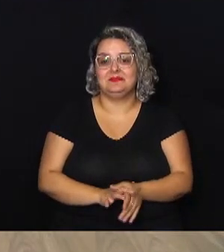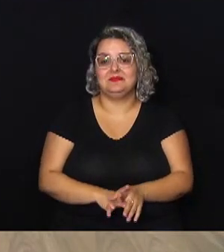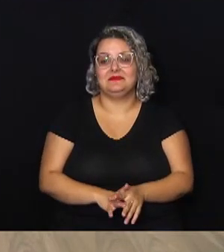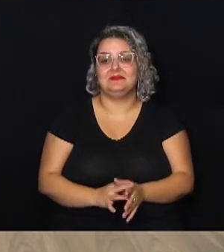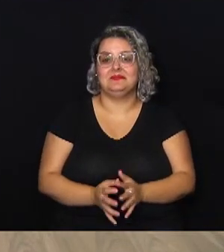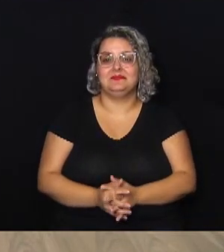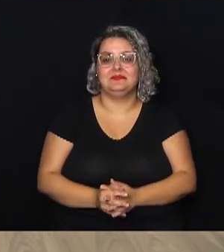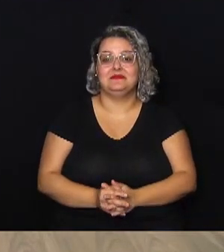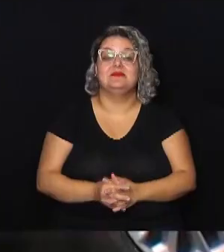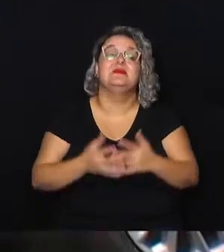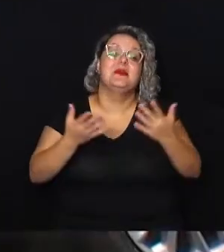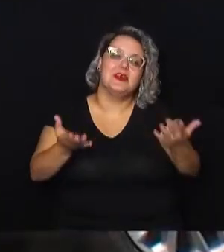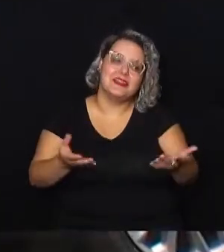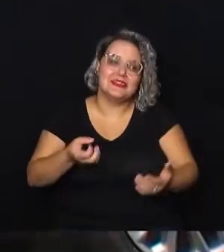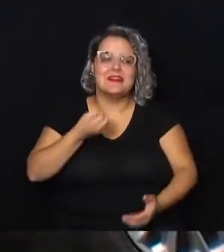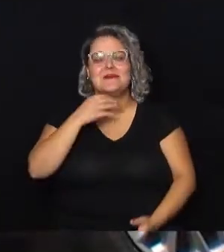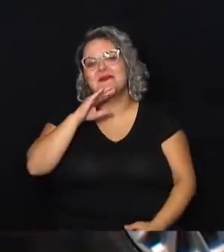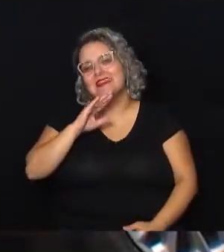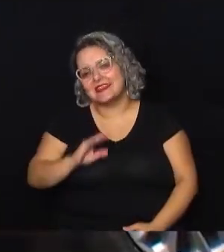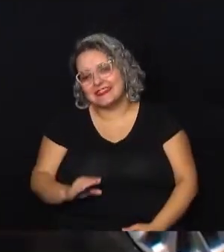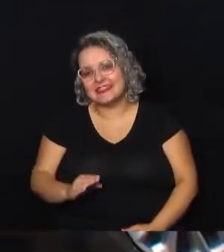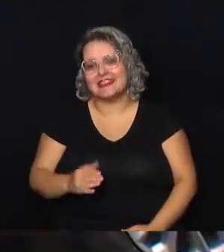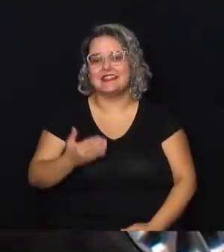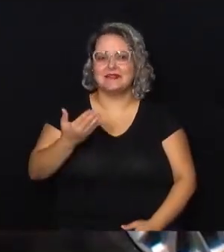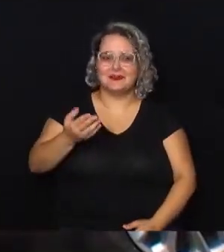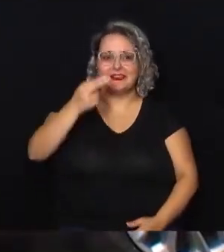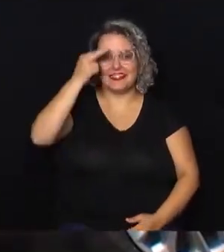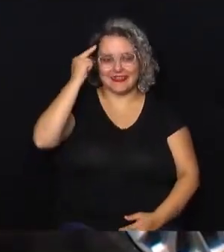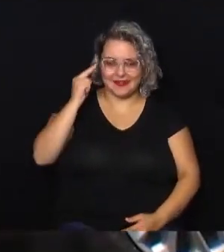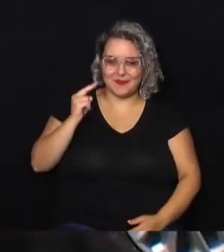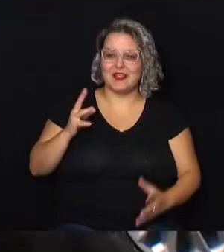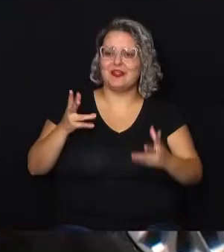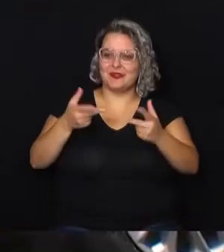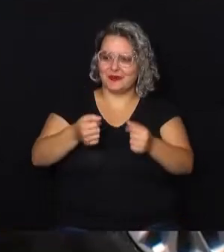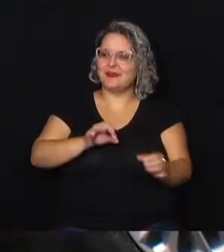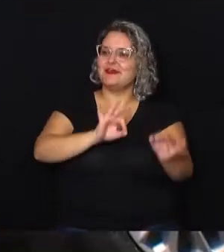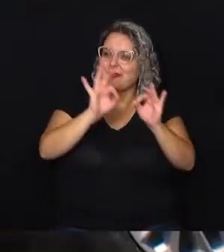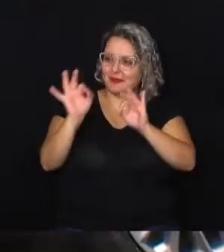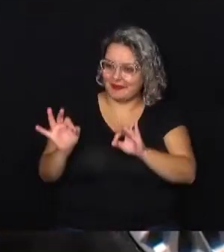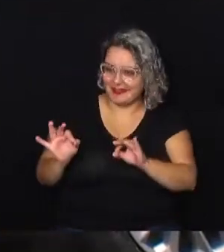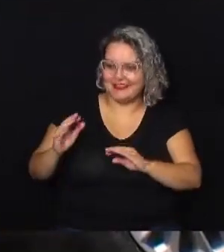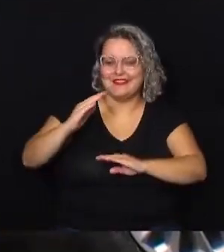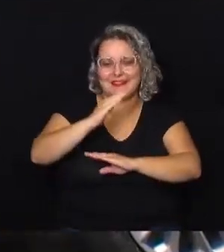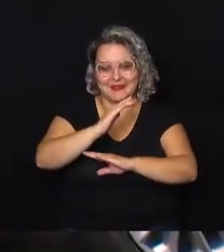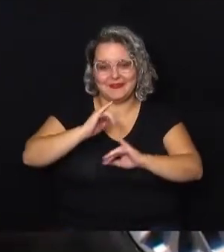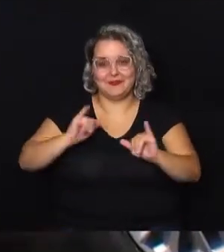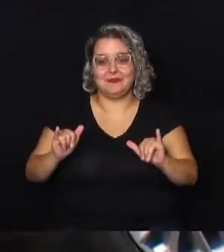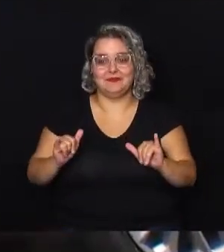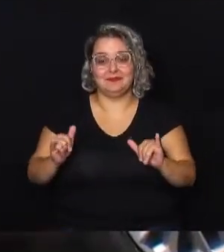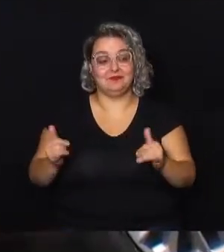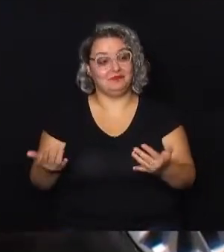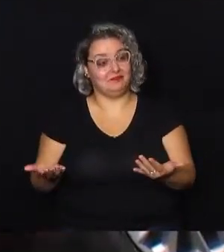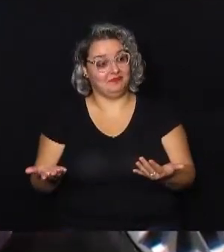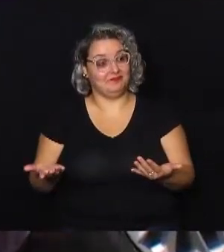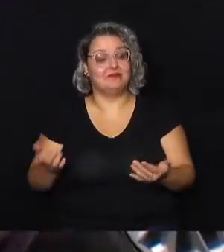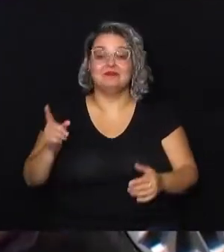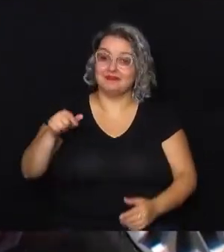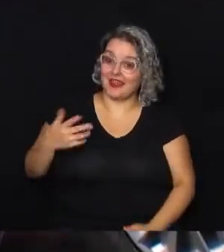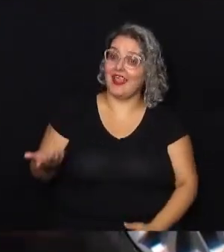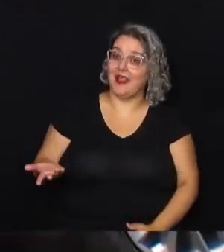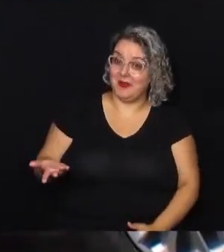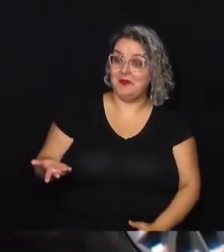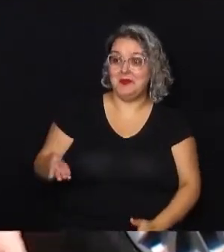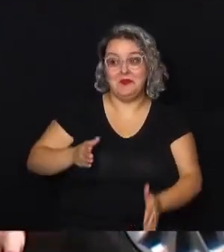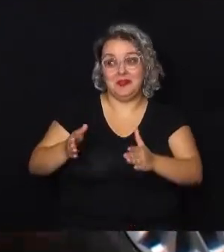Pois é, boa tarde para você mais uma vez, Gabriel Castro, para todo mundo acompanhando o Câmara Notícia. Bom, por enquanto esse é o cenário, né?